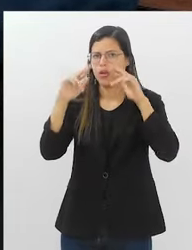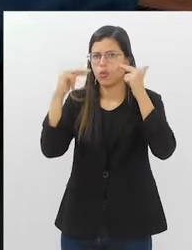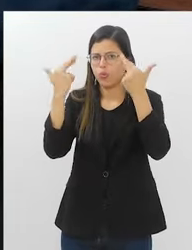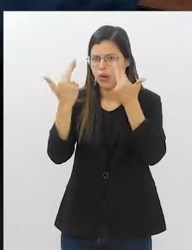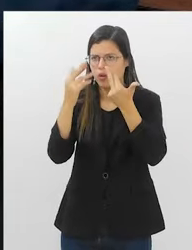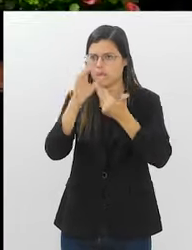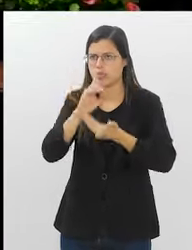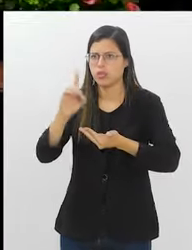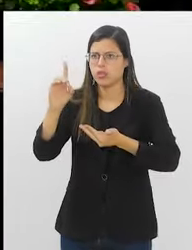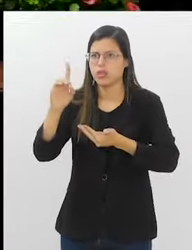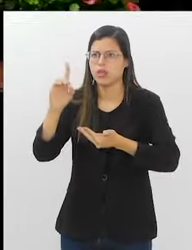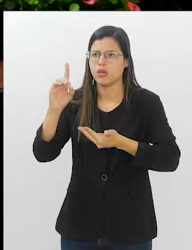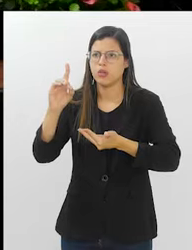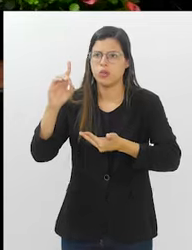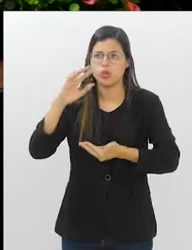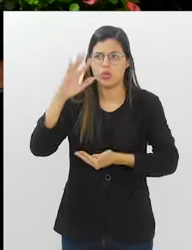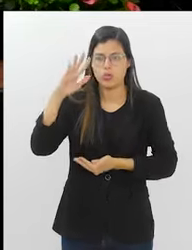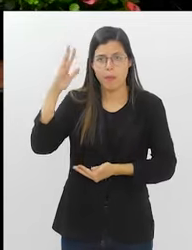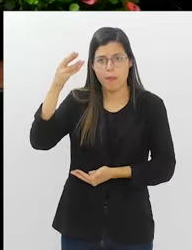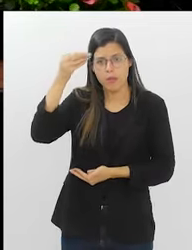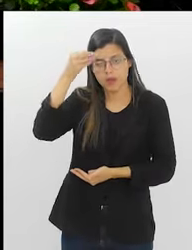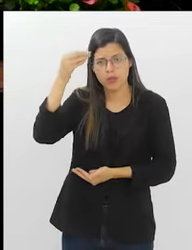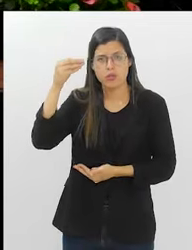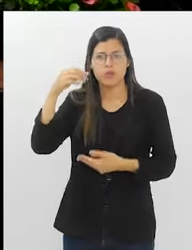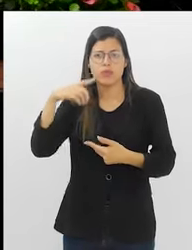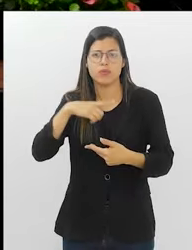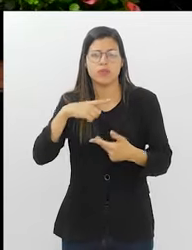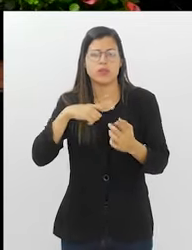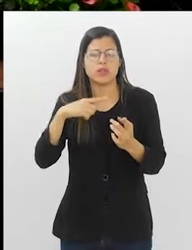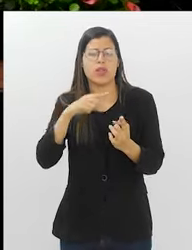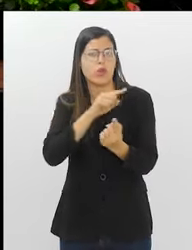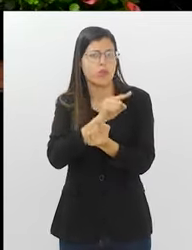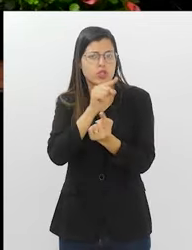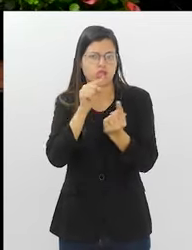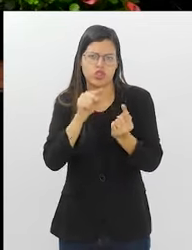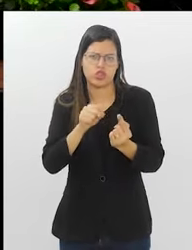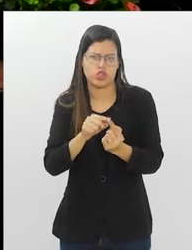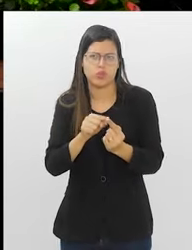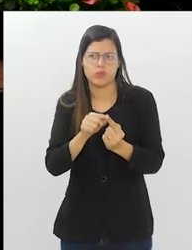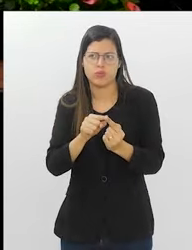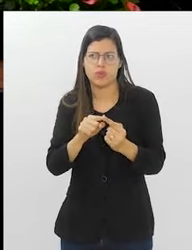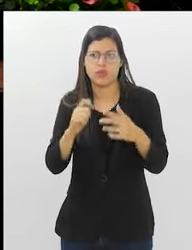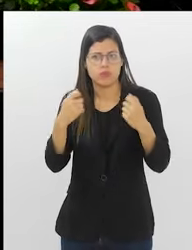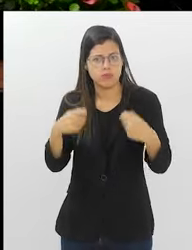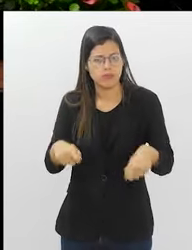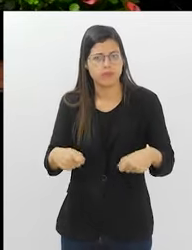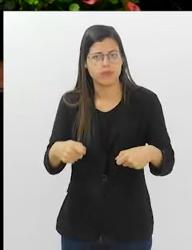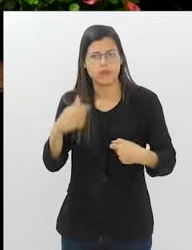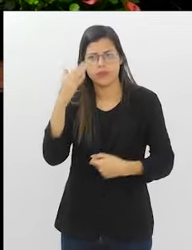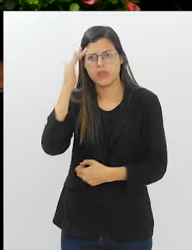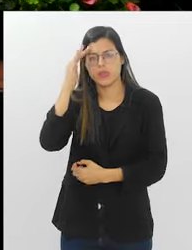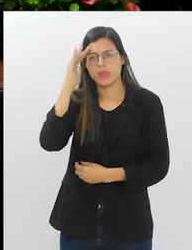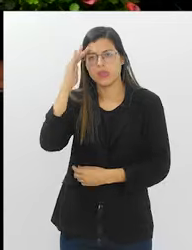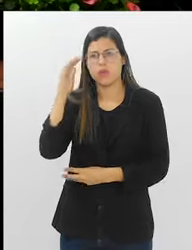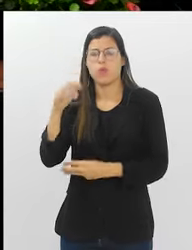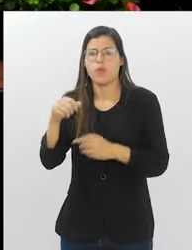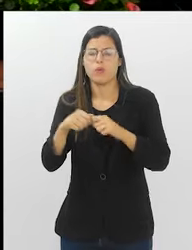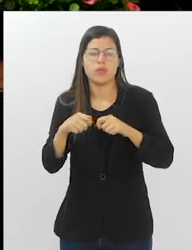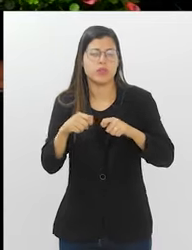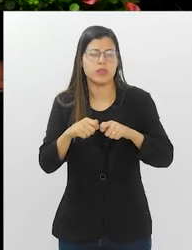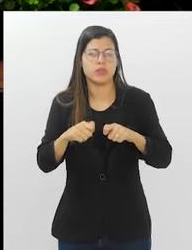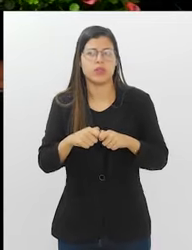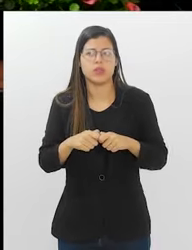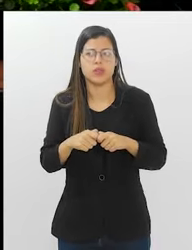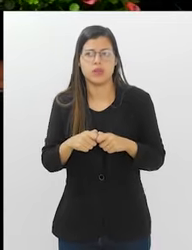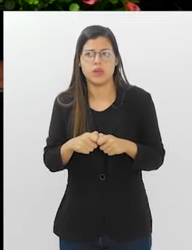Ou seja... Mediunidade tem propósito, o fenômeno tem que ter propósito. A gente tem que entender isso. Então, quando eu